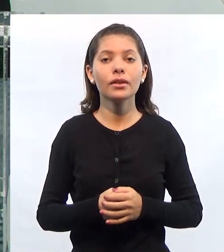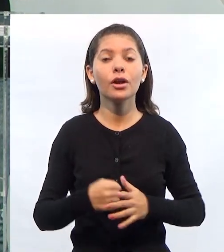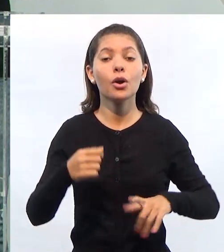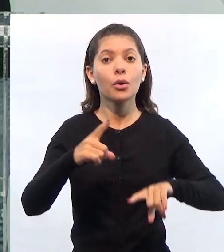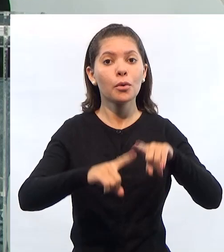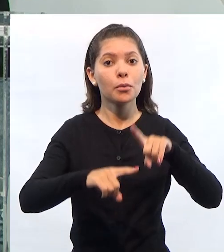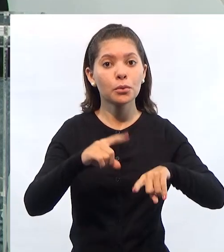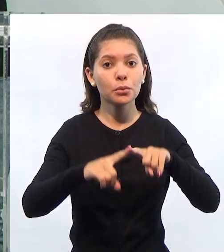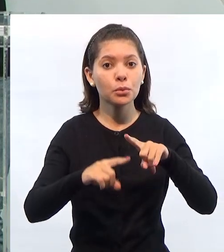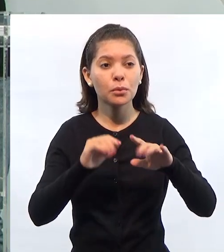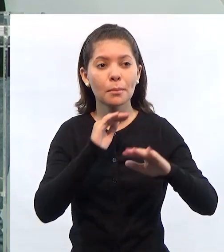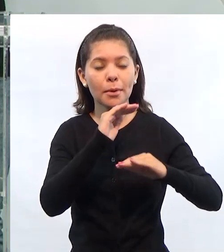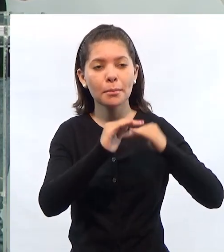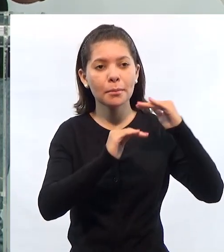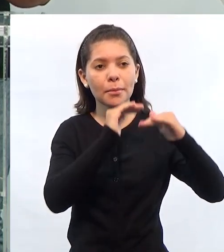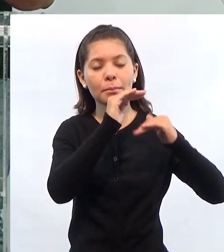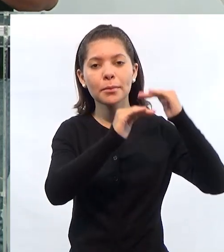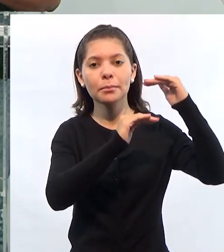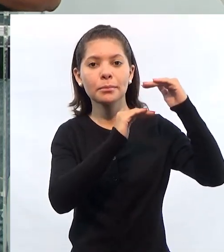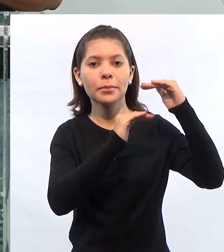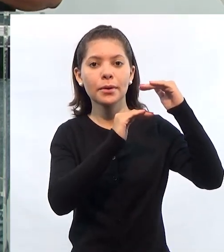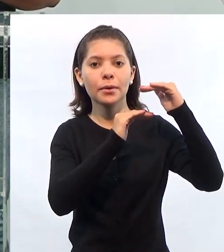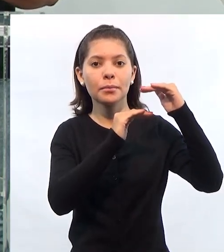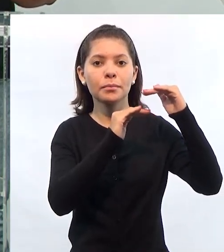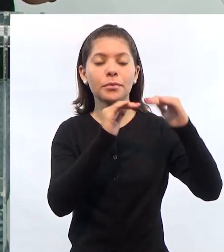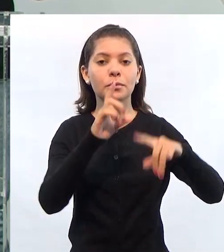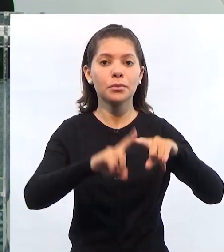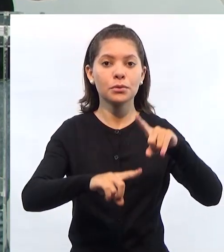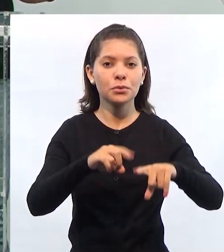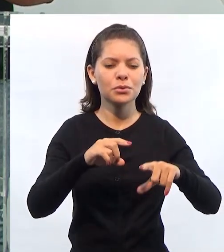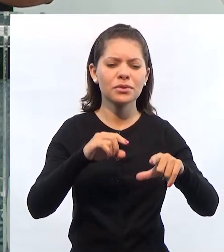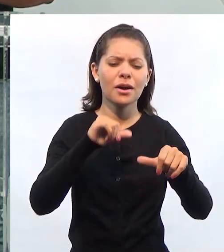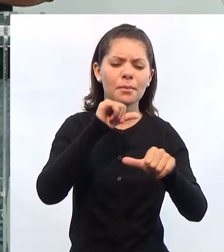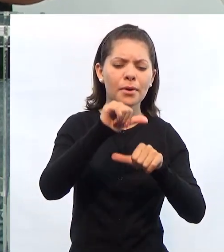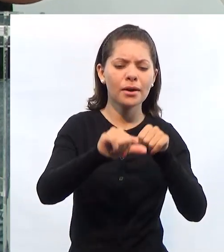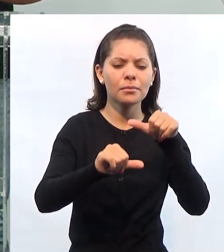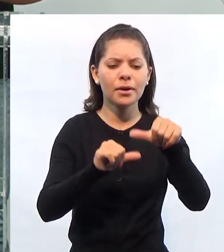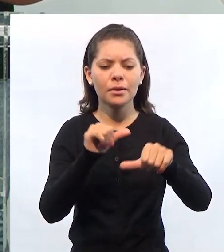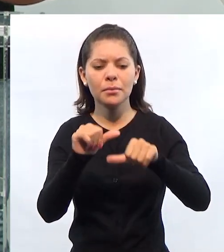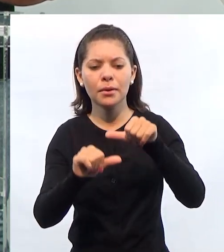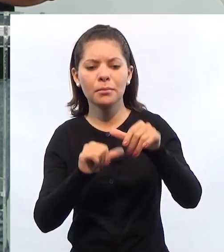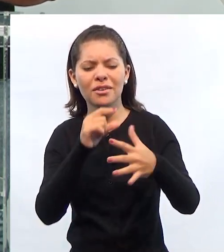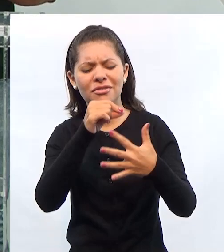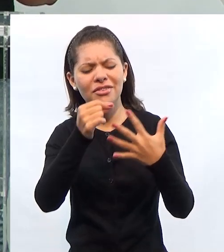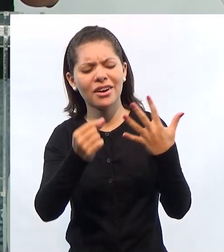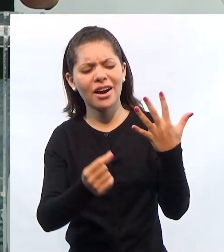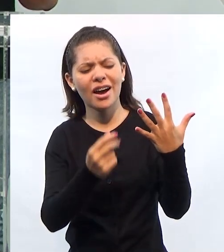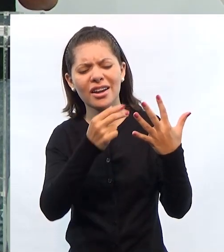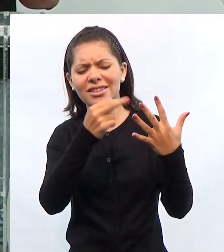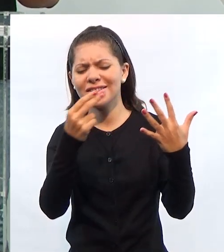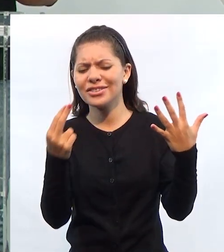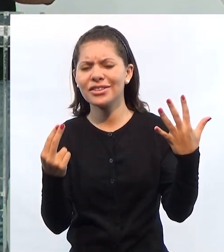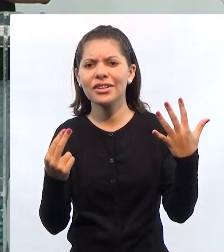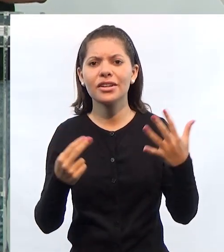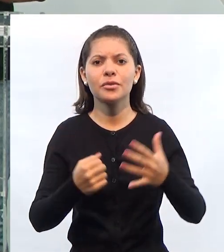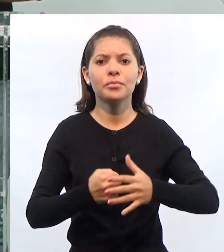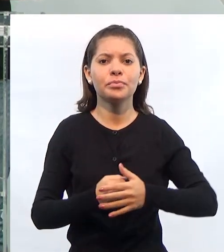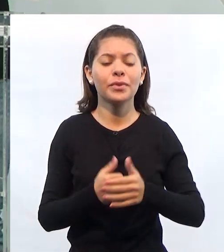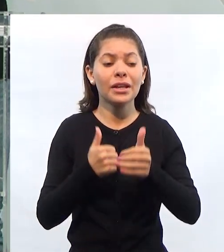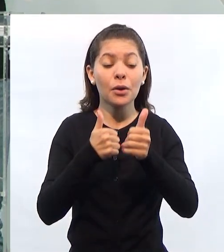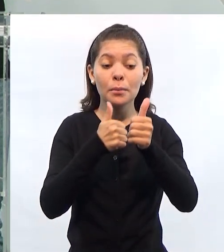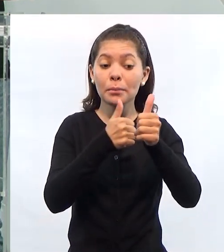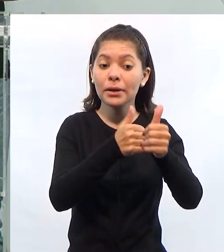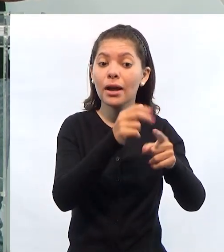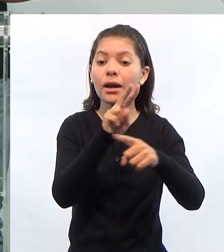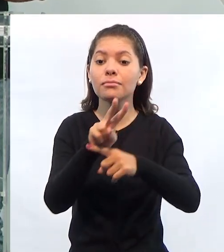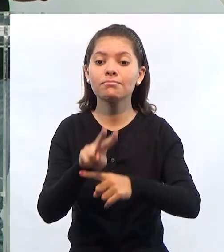desses produtos enquanto eles estão sendo processados, ou seja, os produtos passam por várias etapas de produção, essas etapas precisam ser acompanhadas